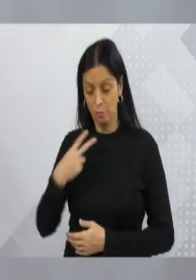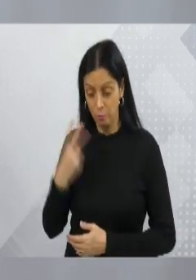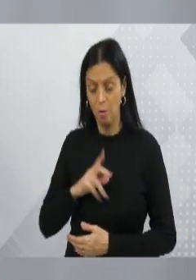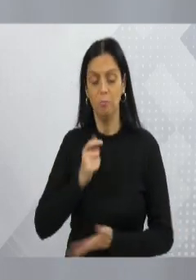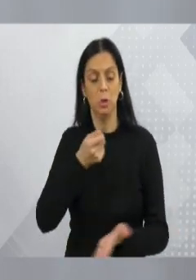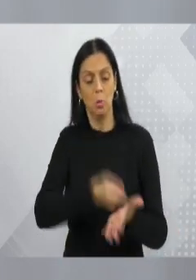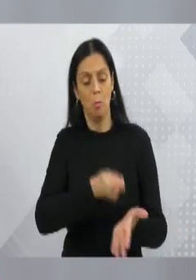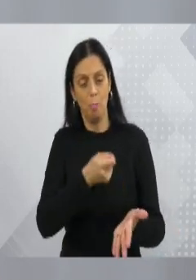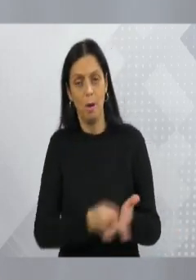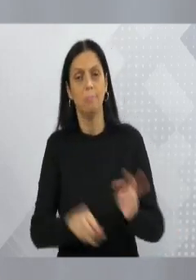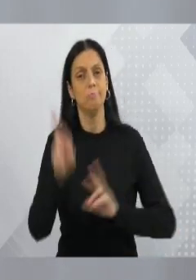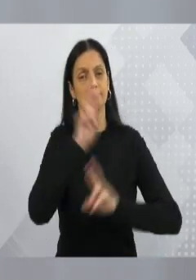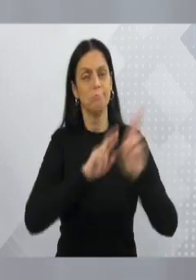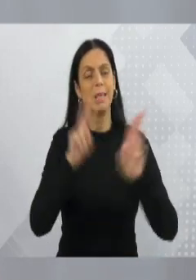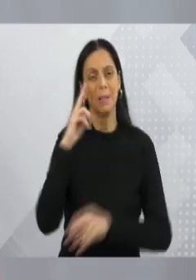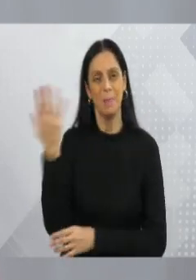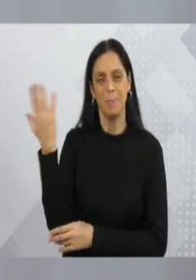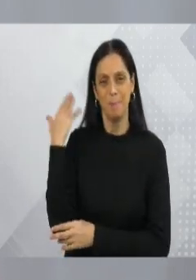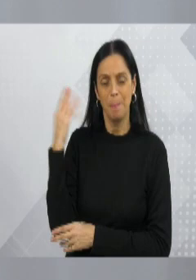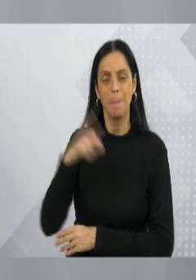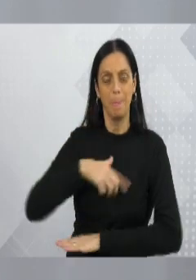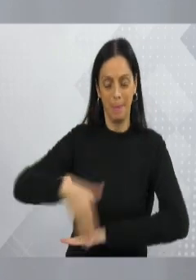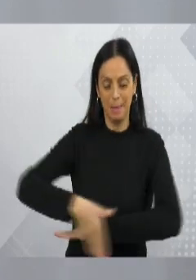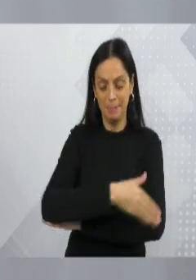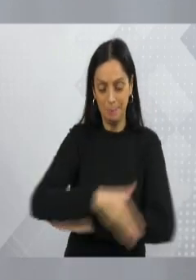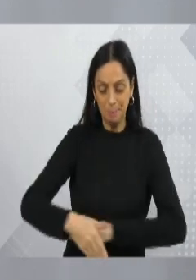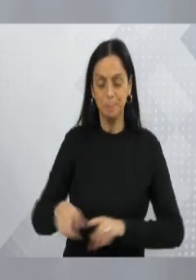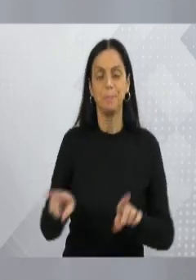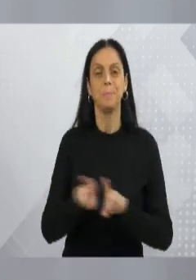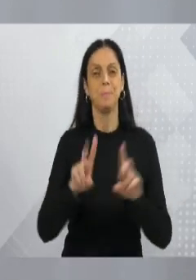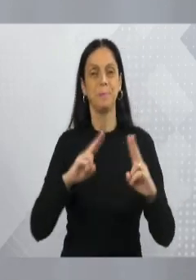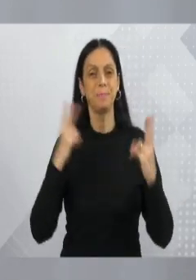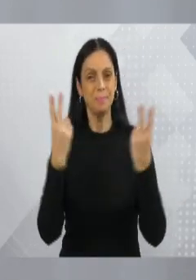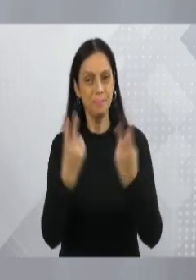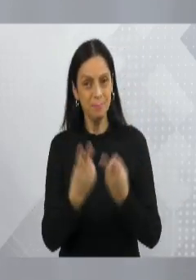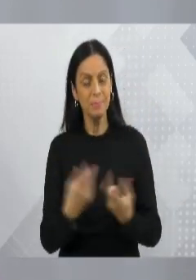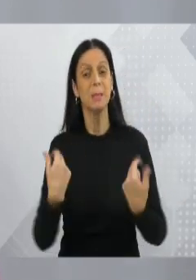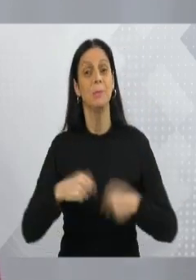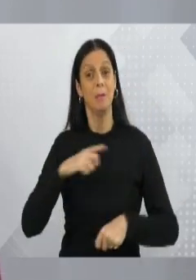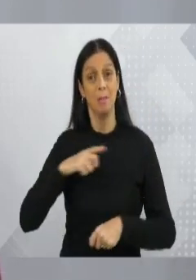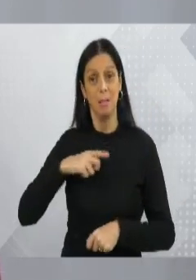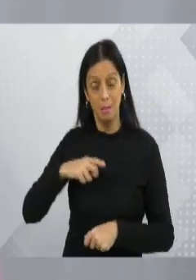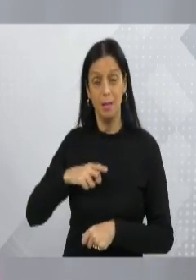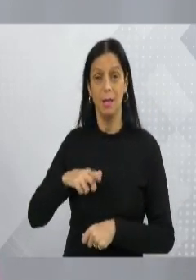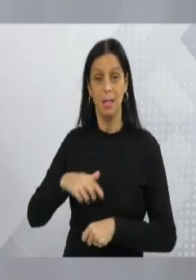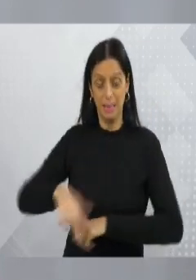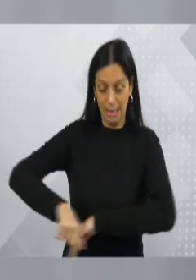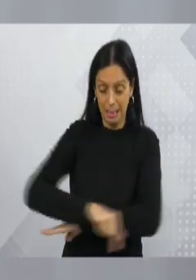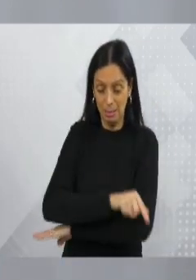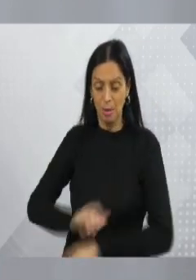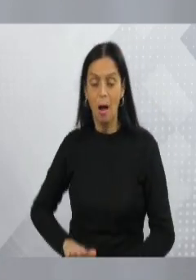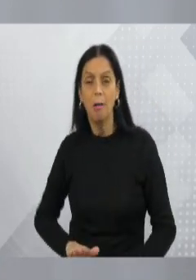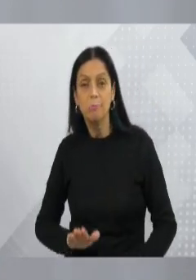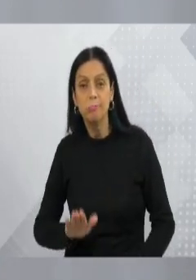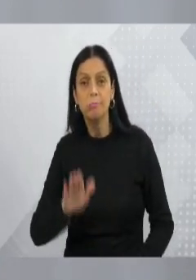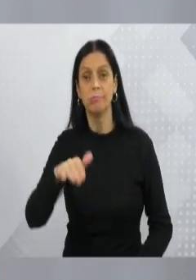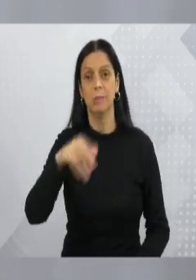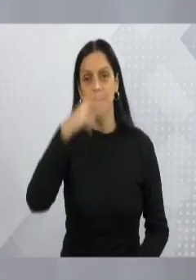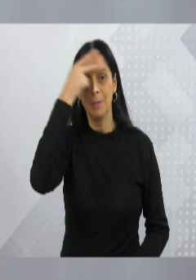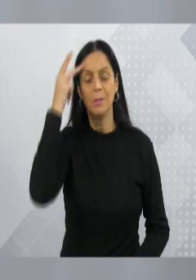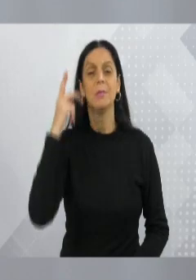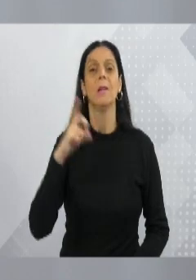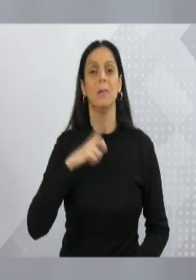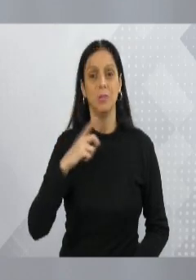inclusive lá na Rua dos Caçadores Quero Agradecer aqui o Ricardinho tinha uma situação ali que precisava de um da rampa de acesso na calçada para que a pessoa que tinha